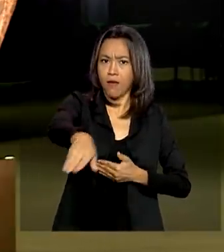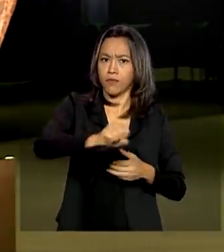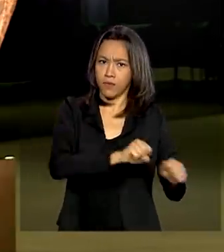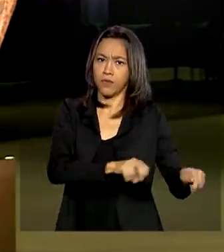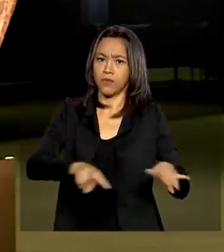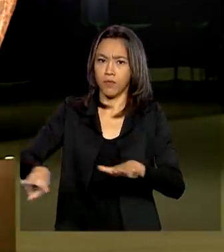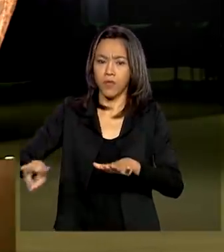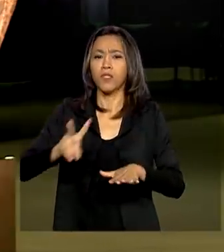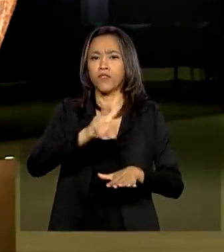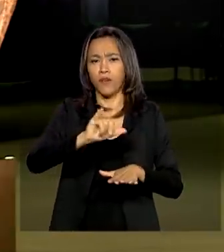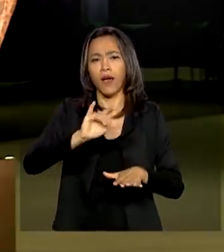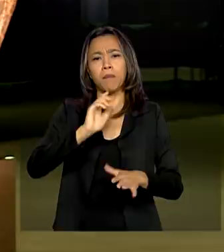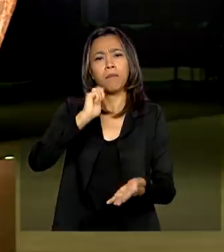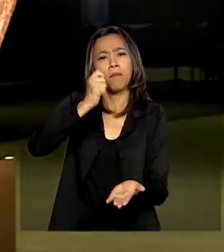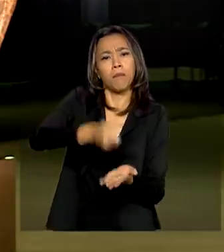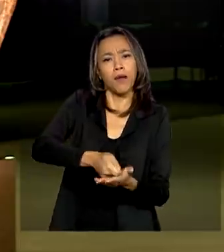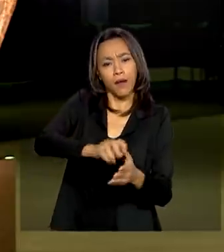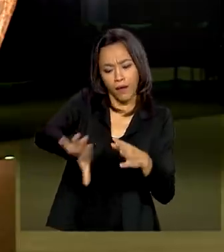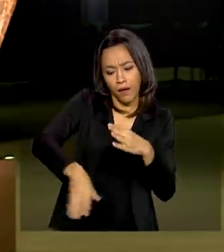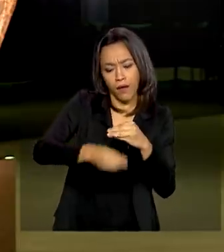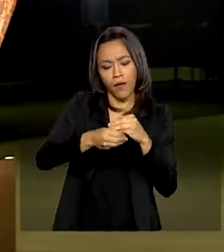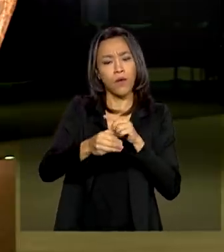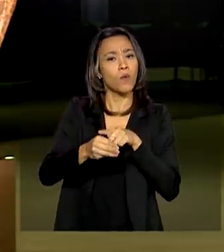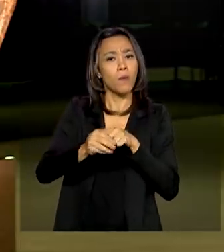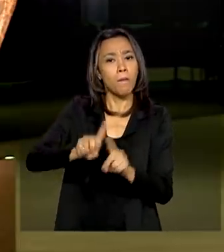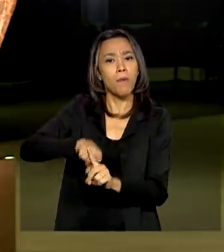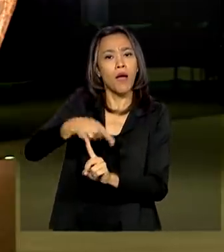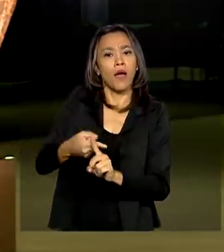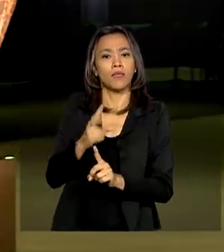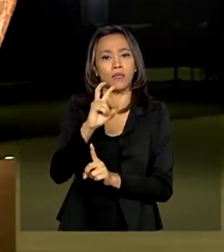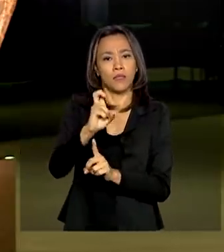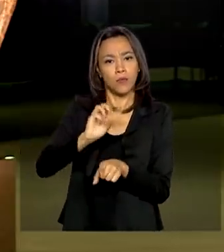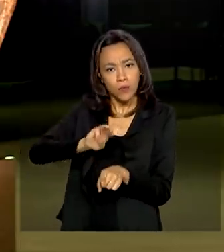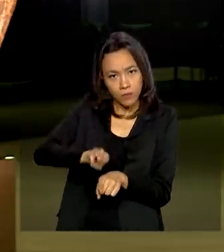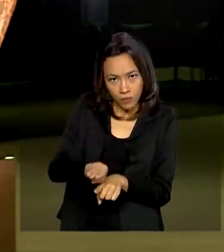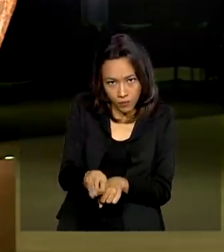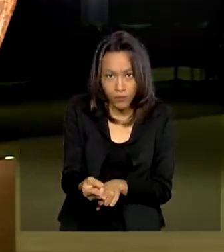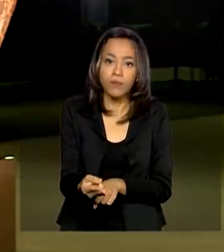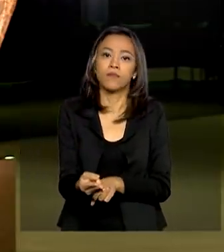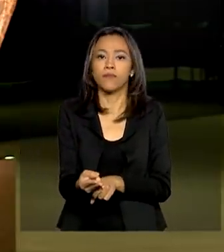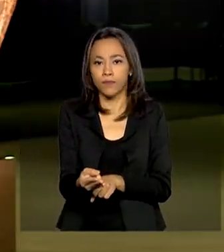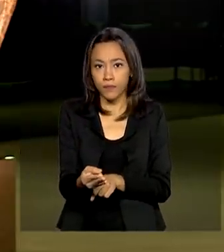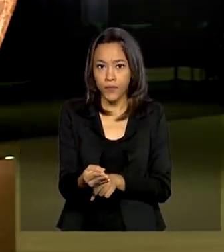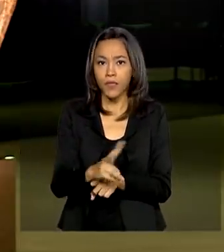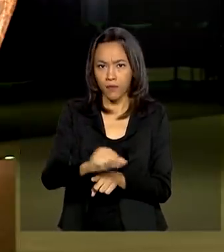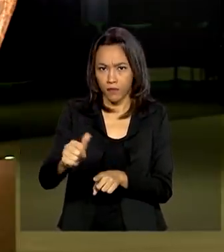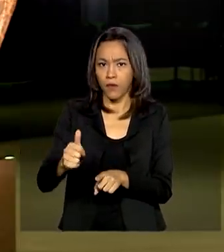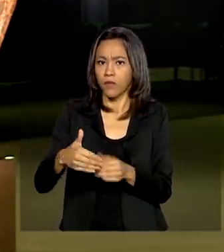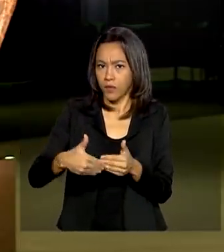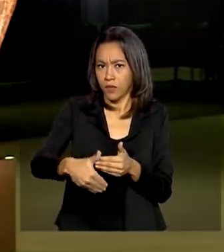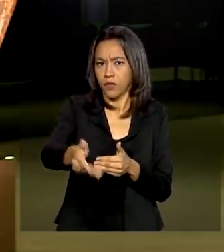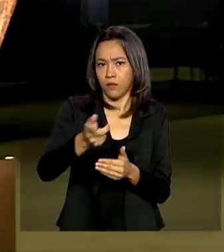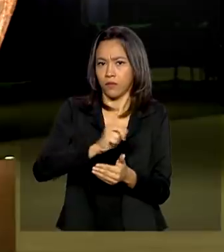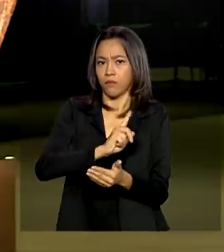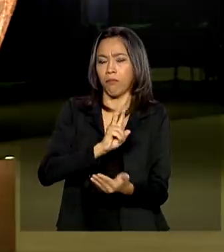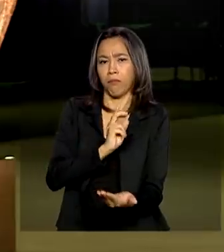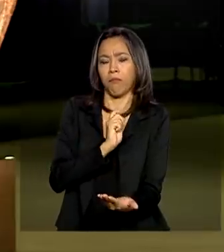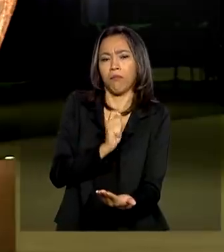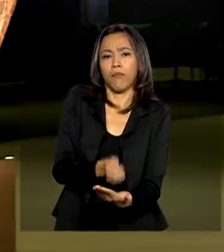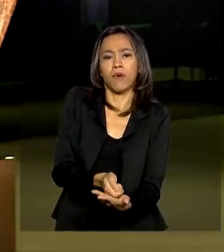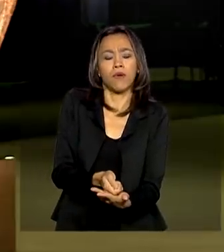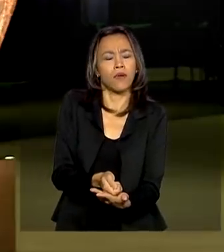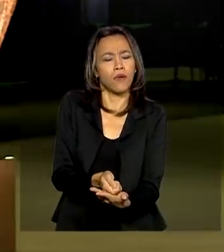pagar a diferença. Então, aí nós estamos falando de mais 5 milhões. E devemos pagar, muito